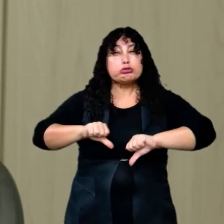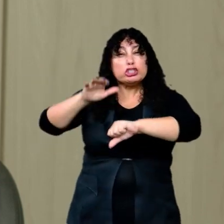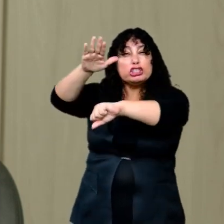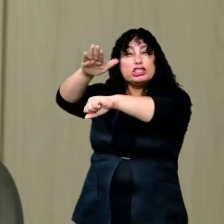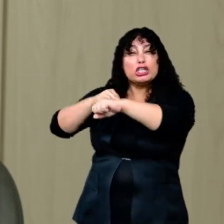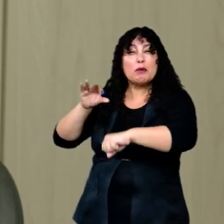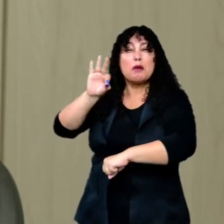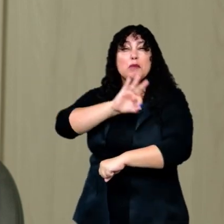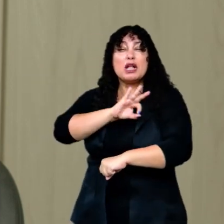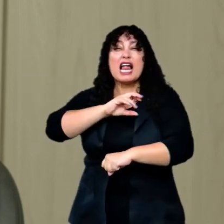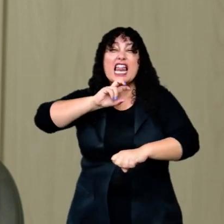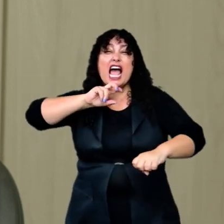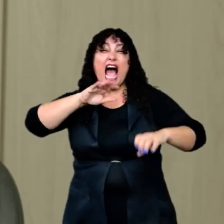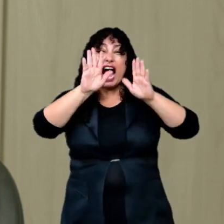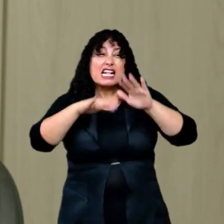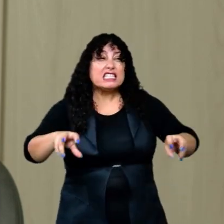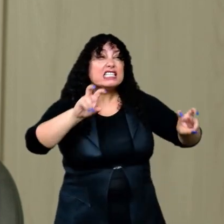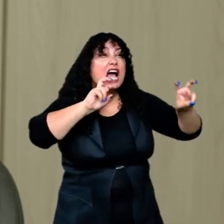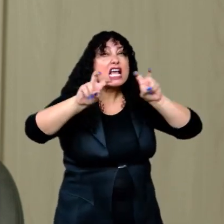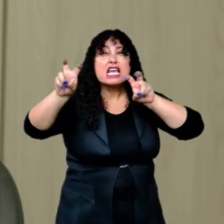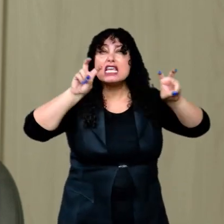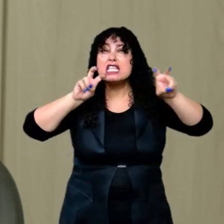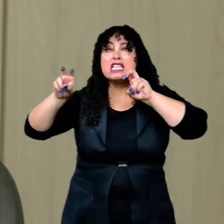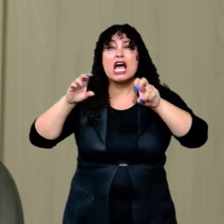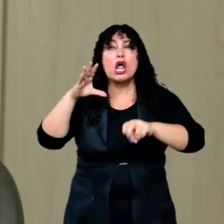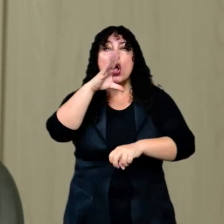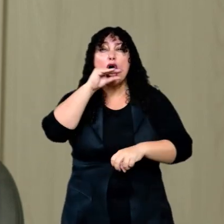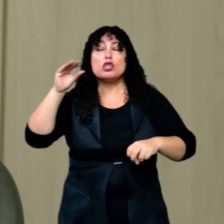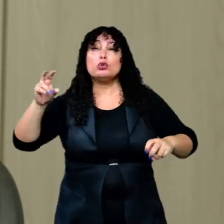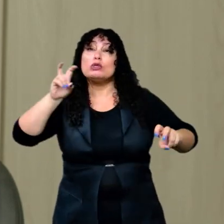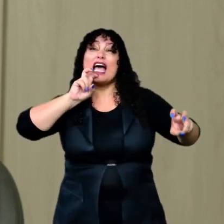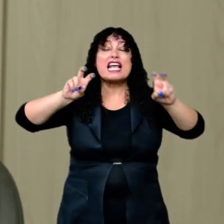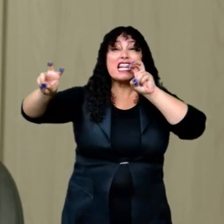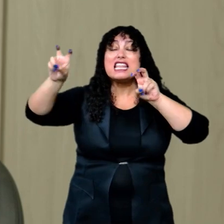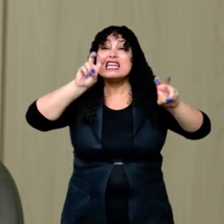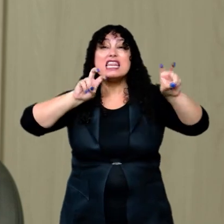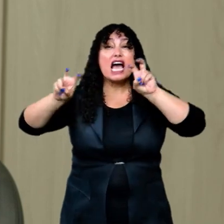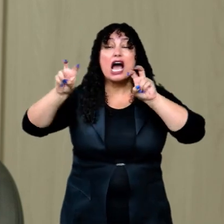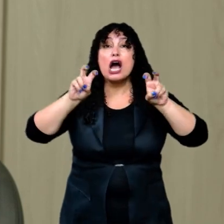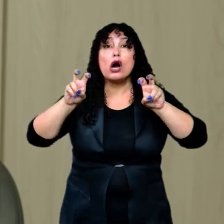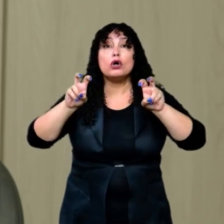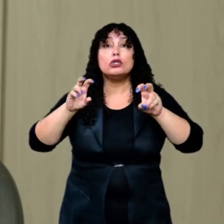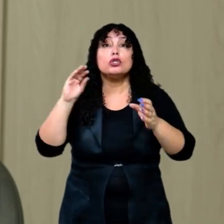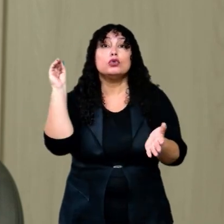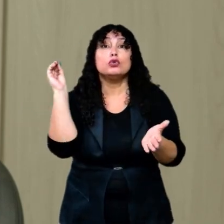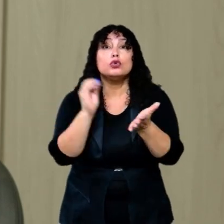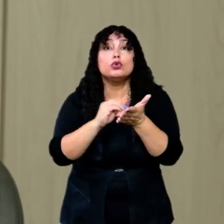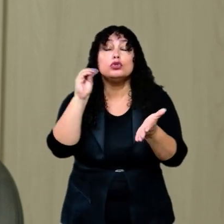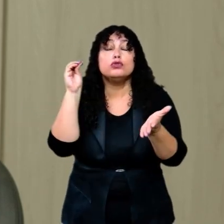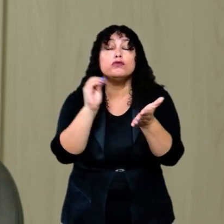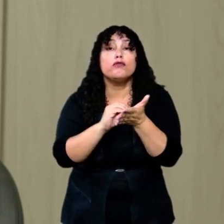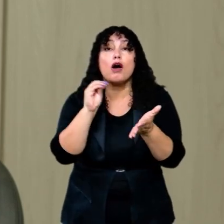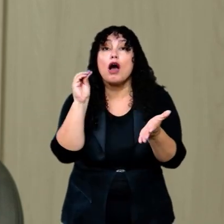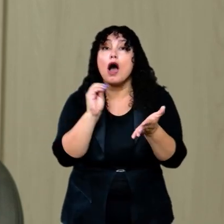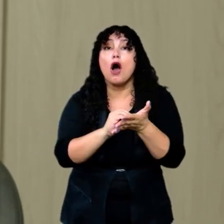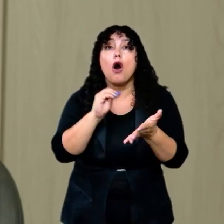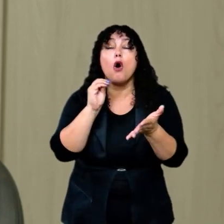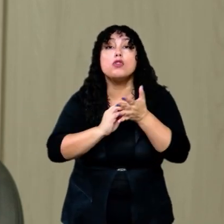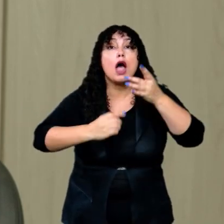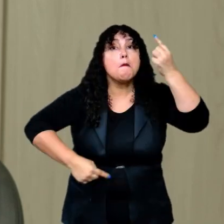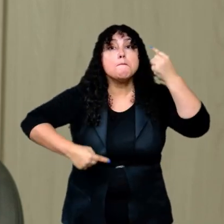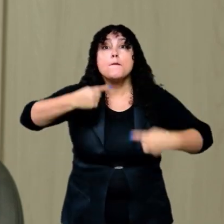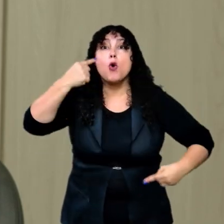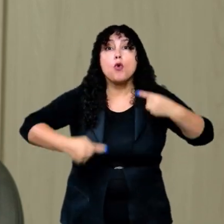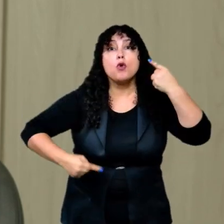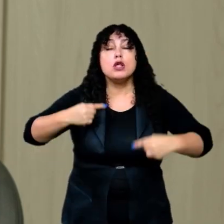Porque a criança está gritando, porque o adulto está gritando, né? E nos falta muito